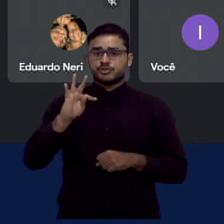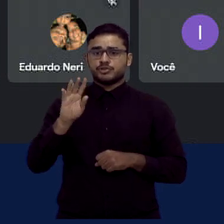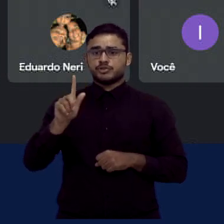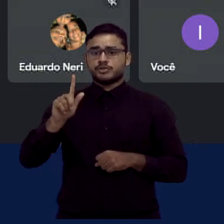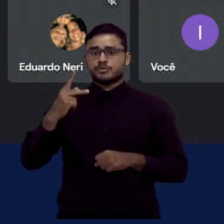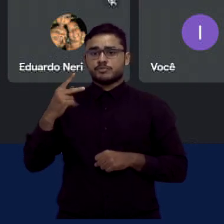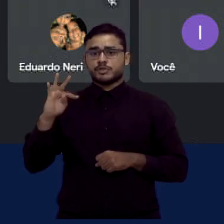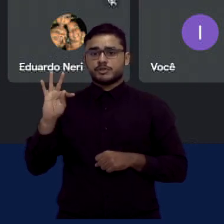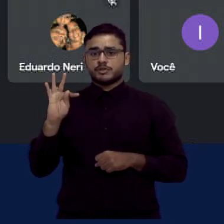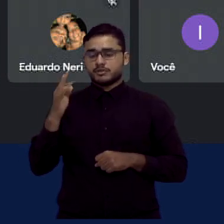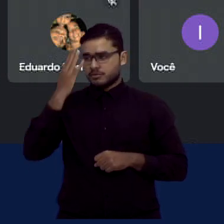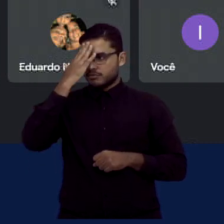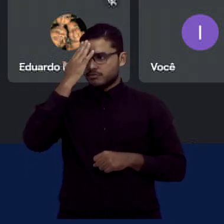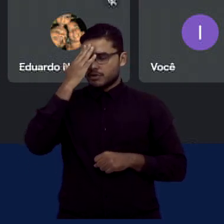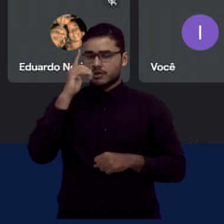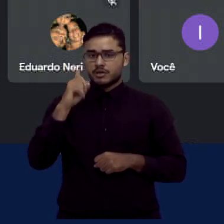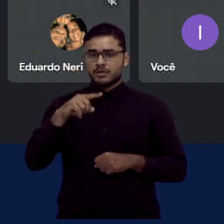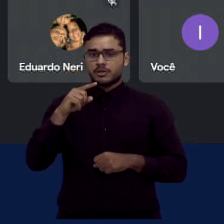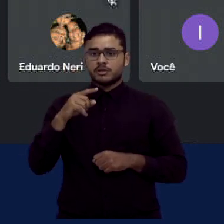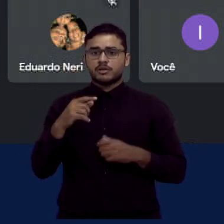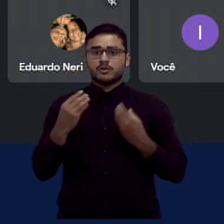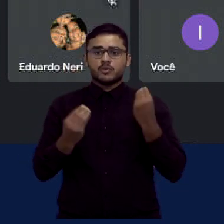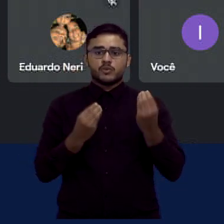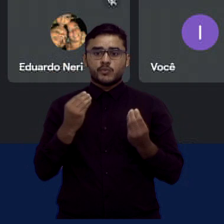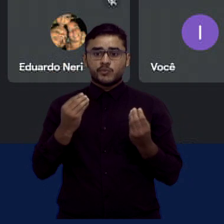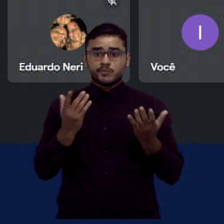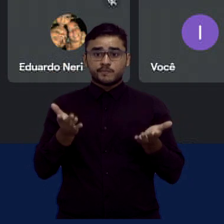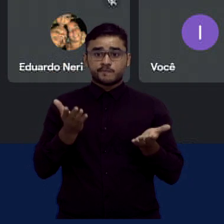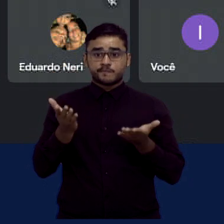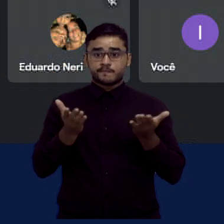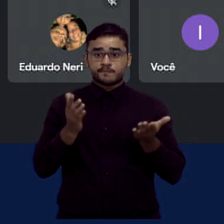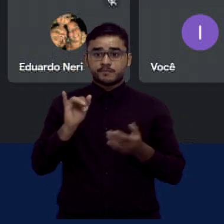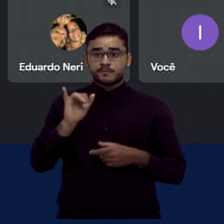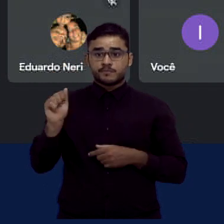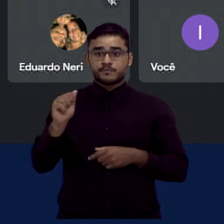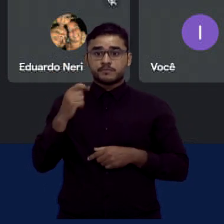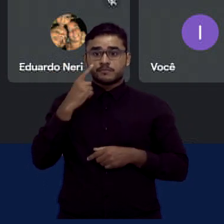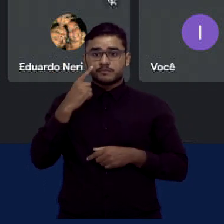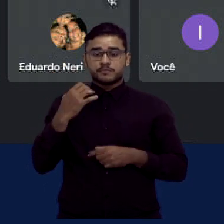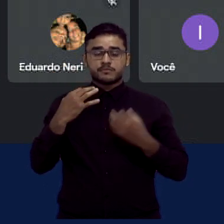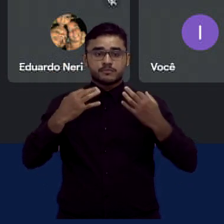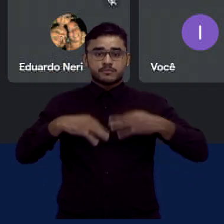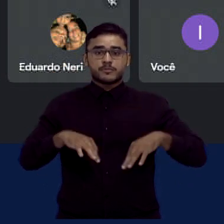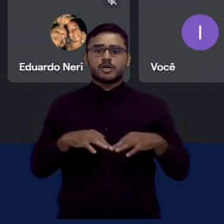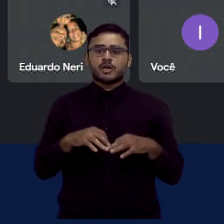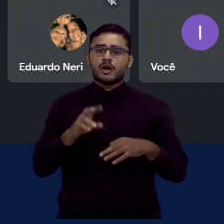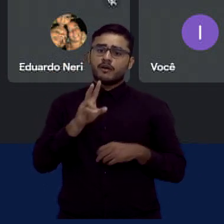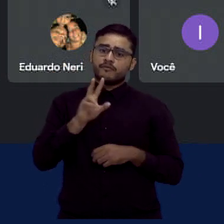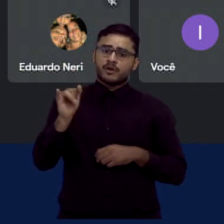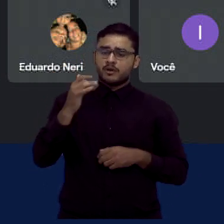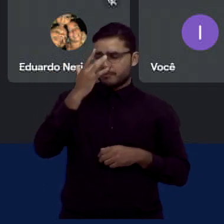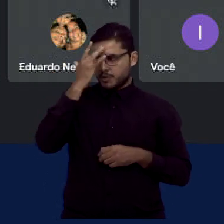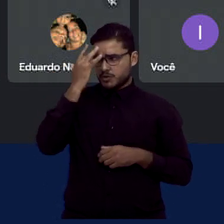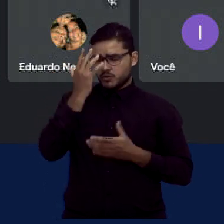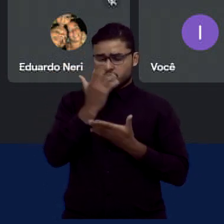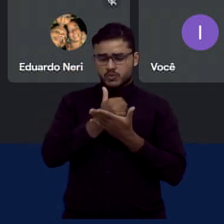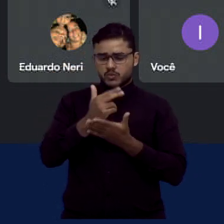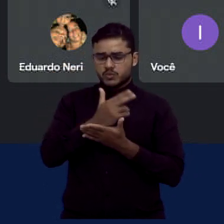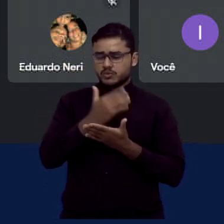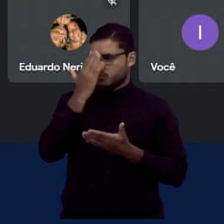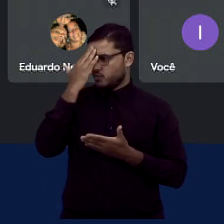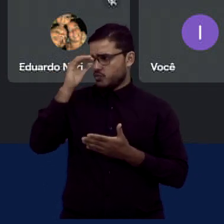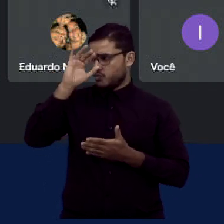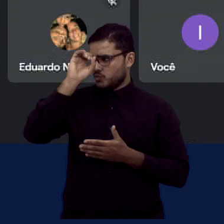quem não desenha? Eu não tenho encontrado uma resposta simples sobre isso. Os quadrinhos digitais são solução também próximas desse